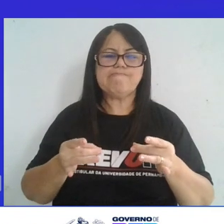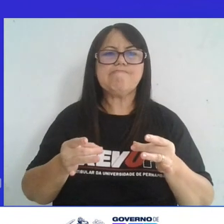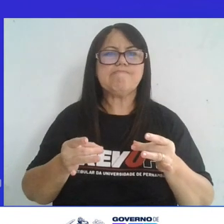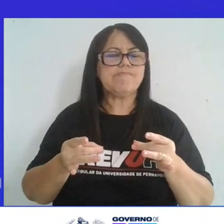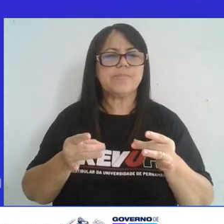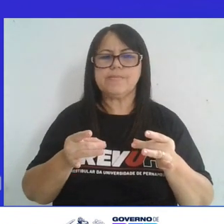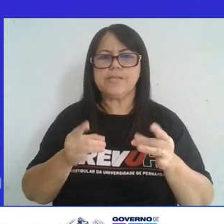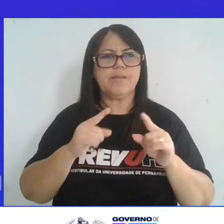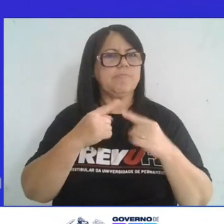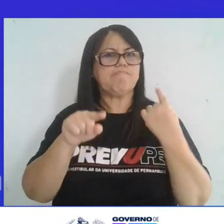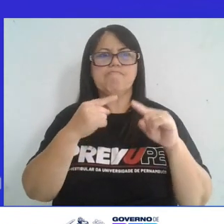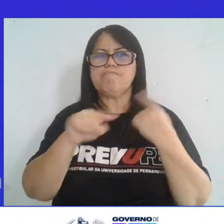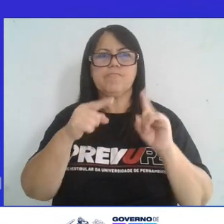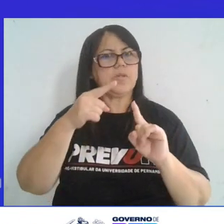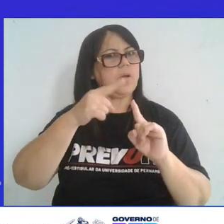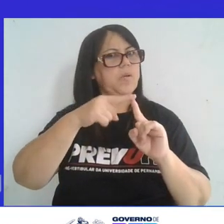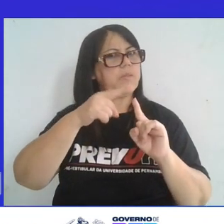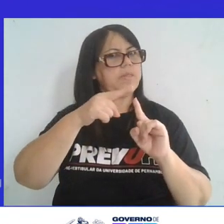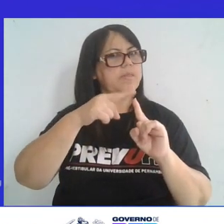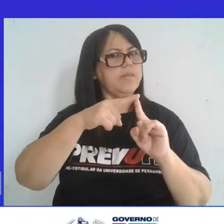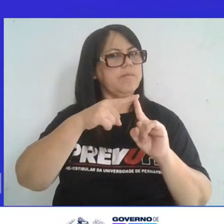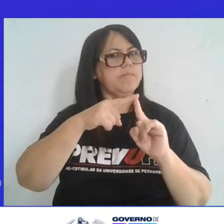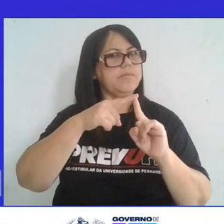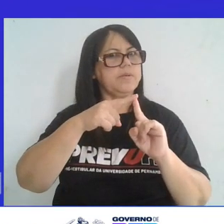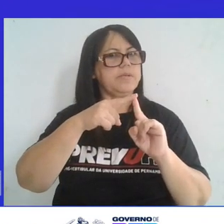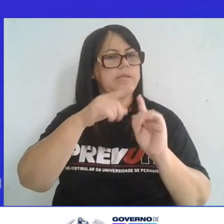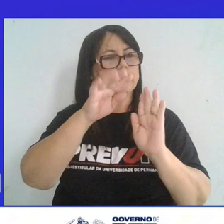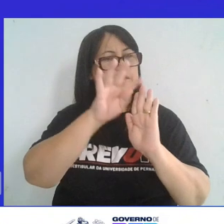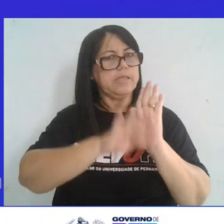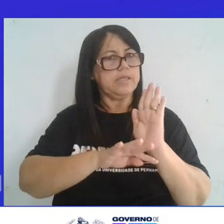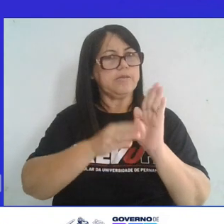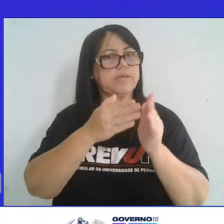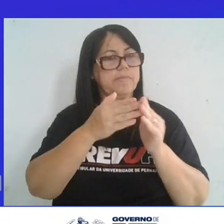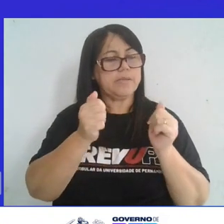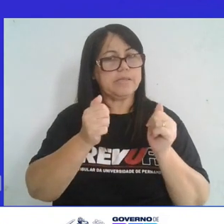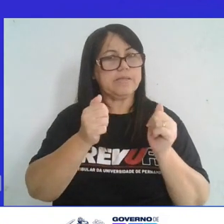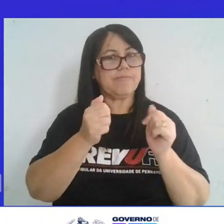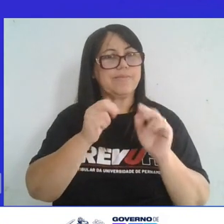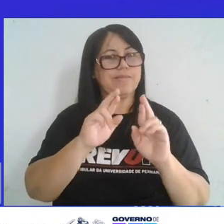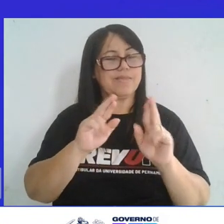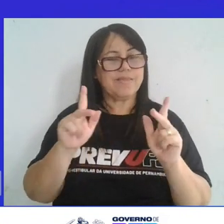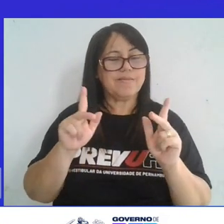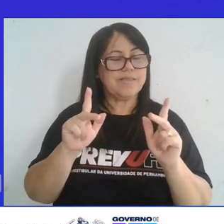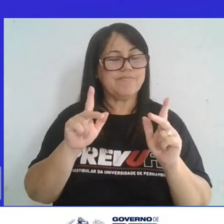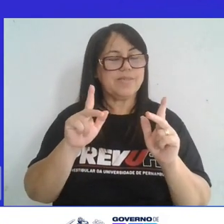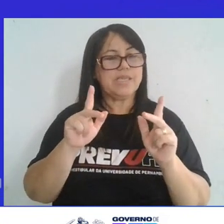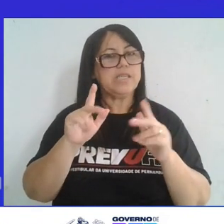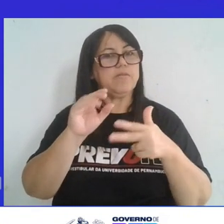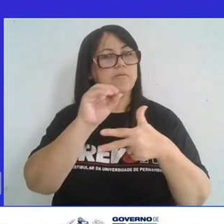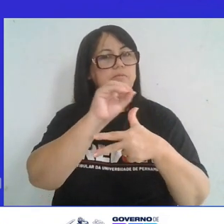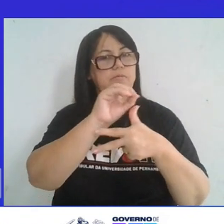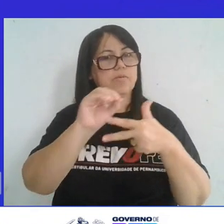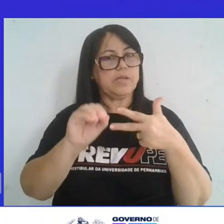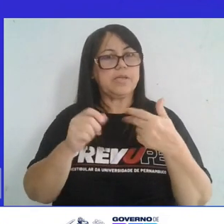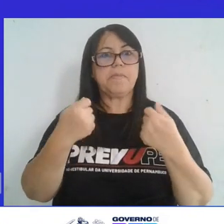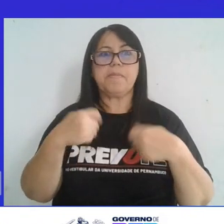aí ele não atende à tipologia textual, certo? Então, esse não atendimento à tipologia textual, que no Enem é